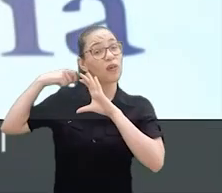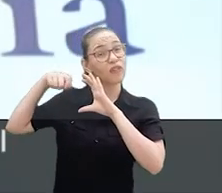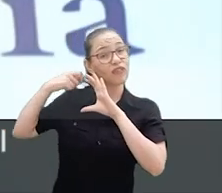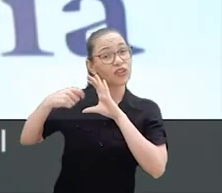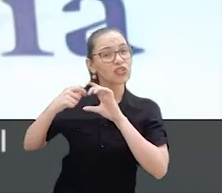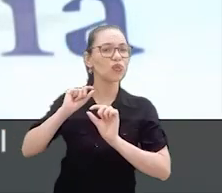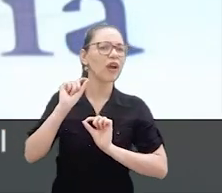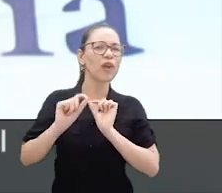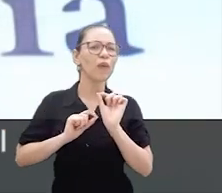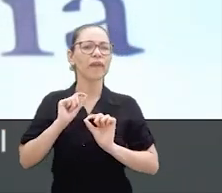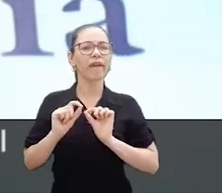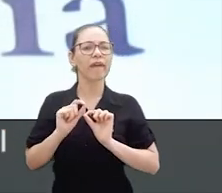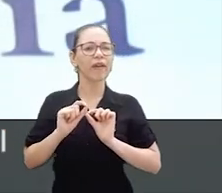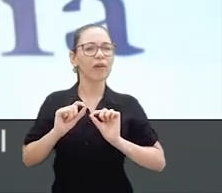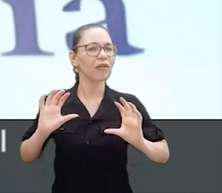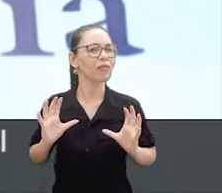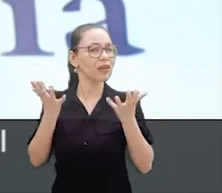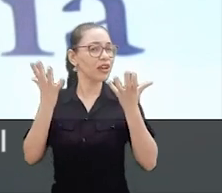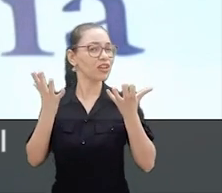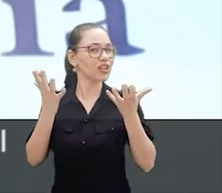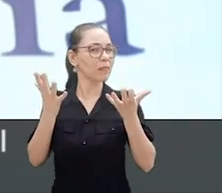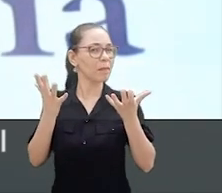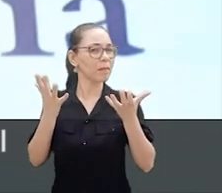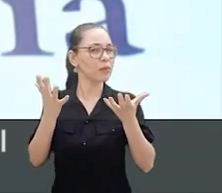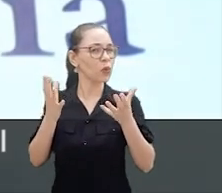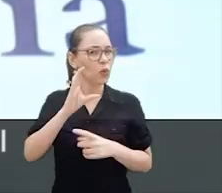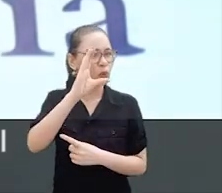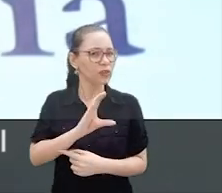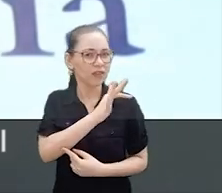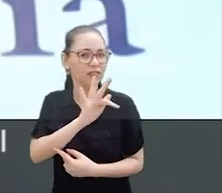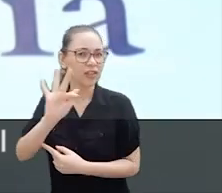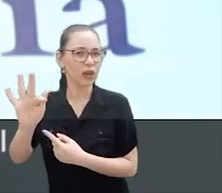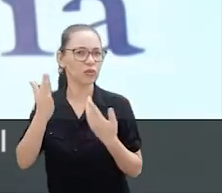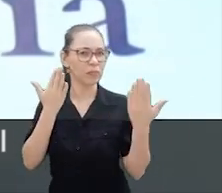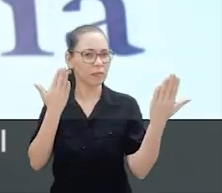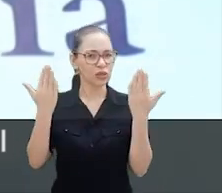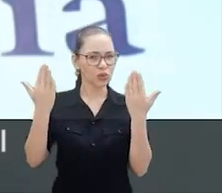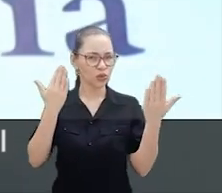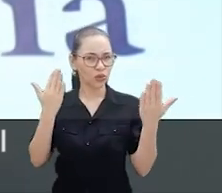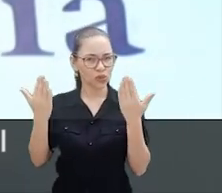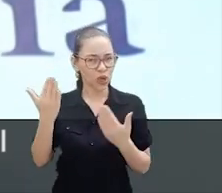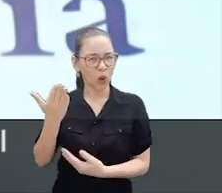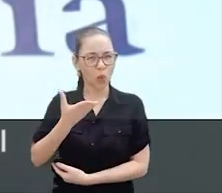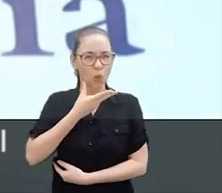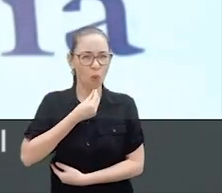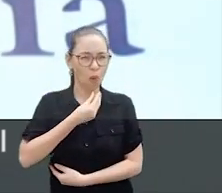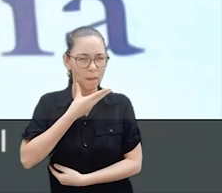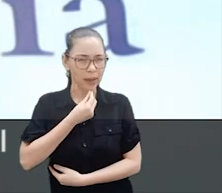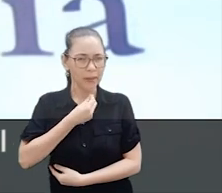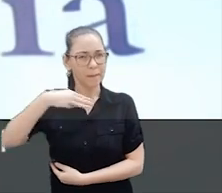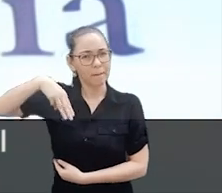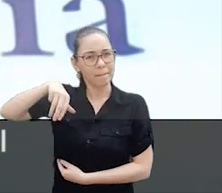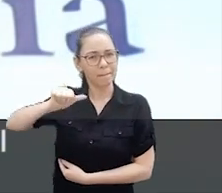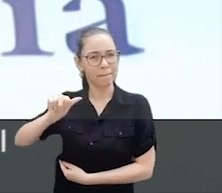Esse vídeo ele é uma homenagem do Conselho Federal de Psicologia ao